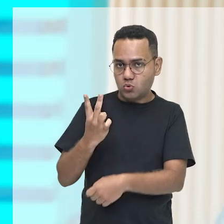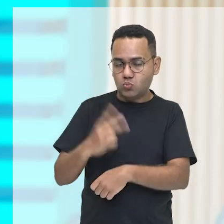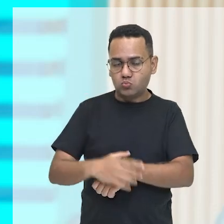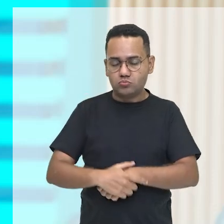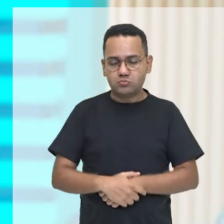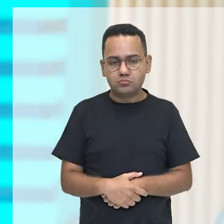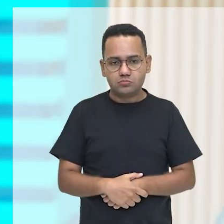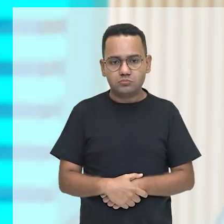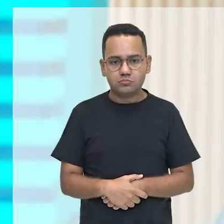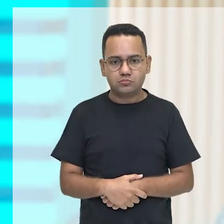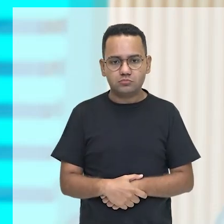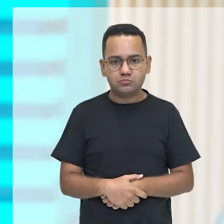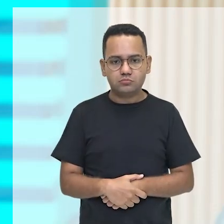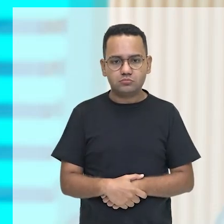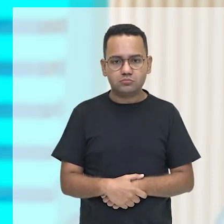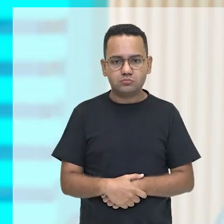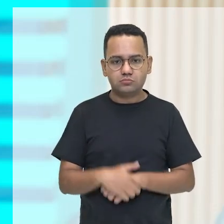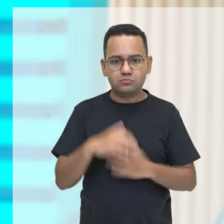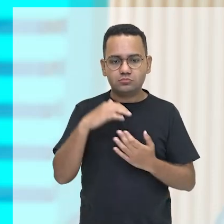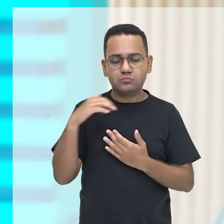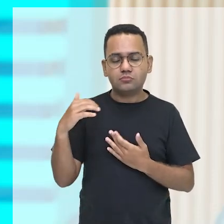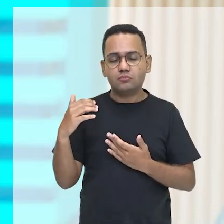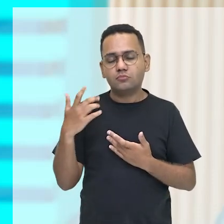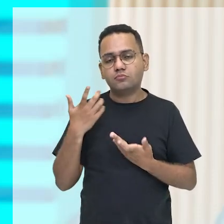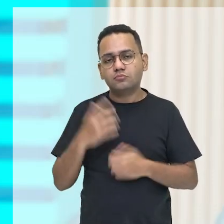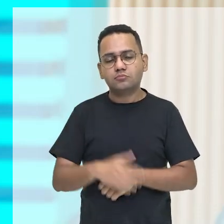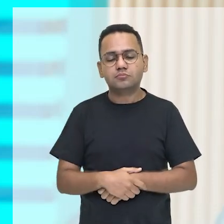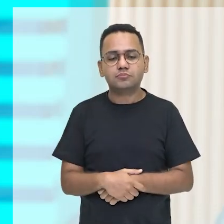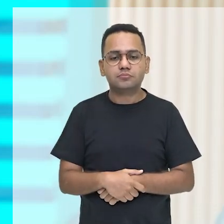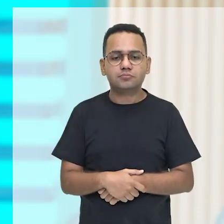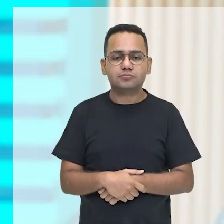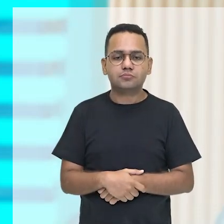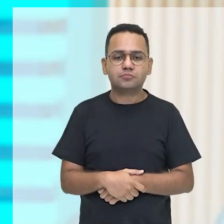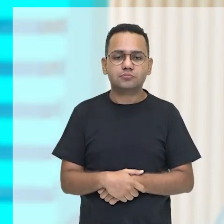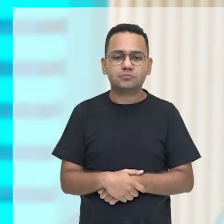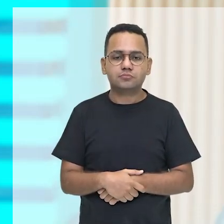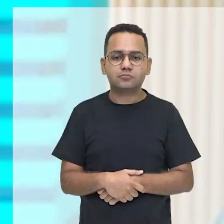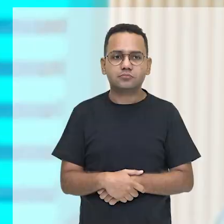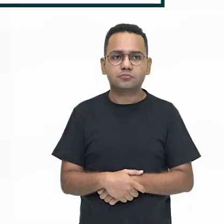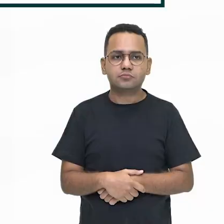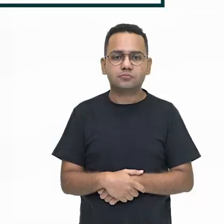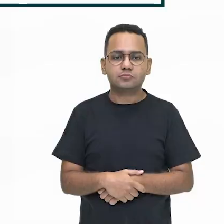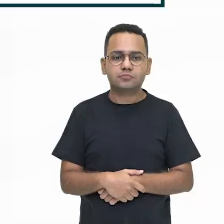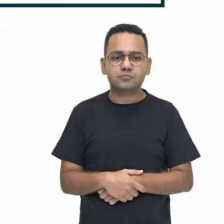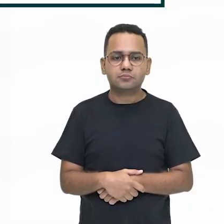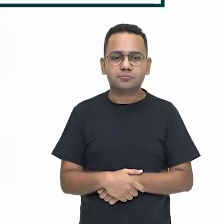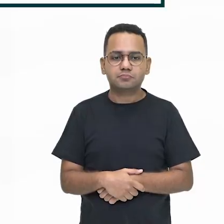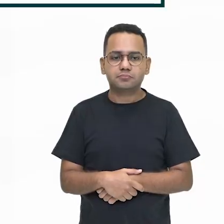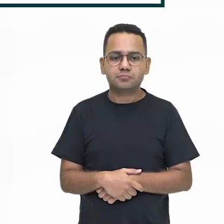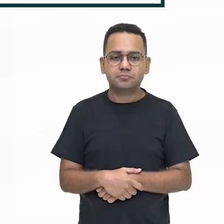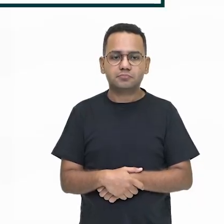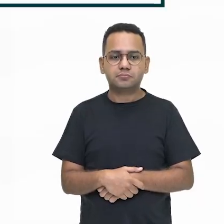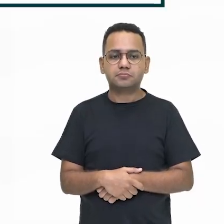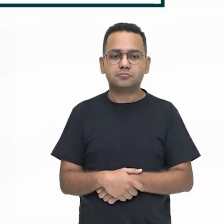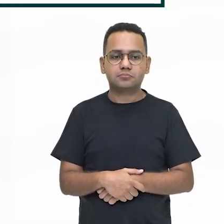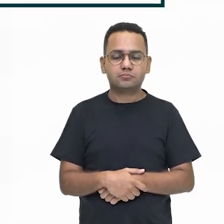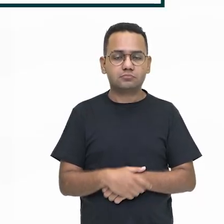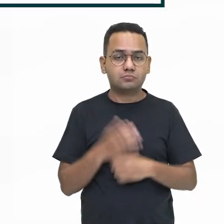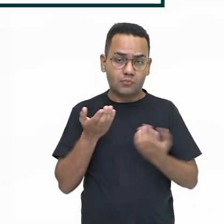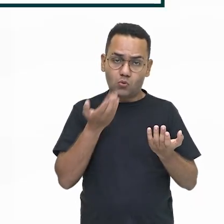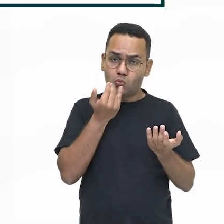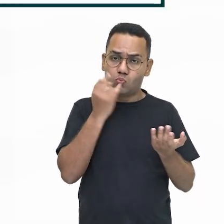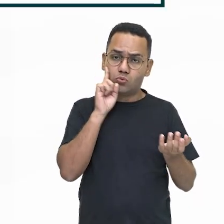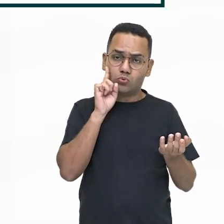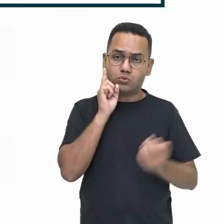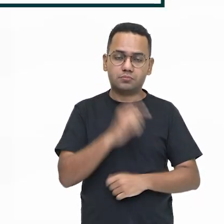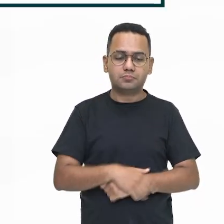de porções que vocês podem se alimentar de acordo com o tipo de alimento. Olha lá. Porção diária por grupo